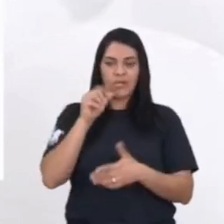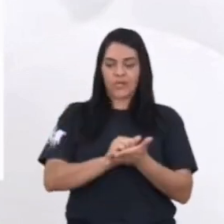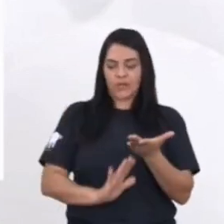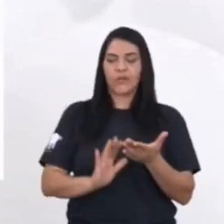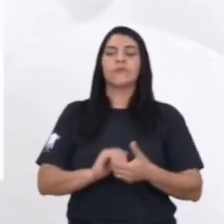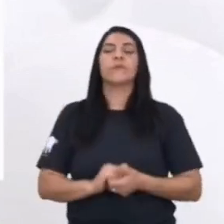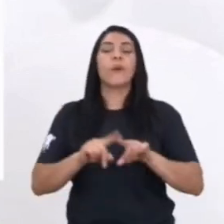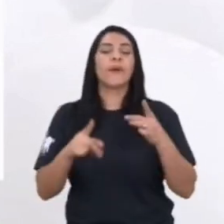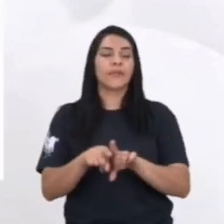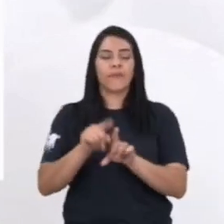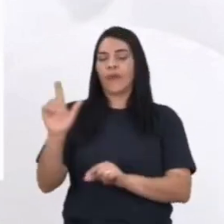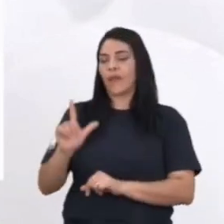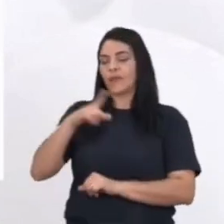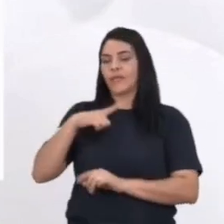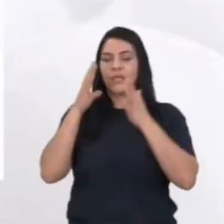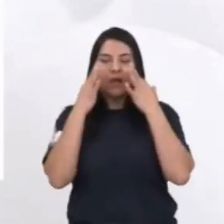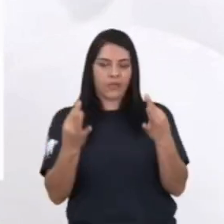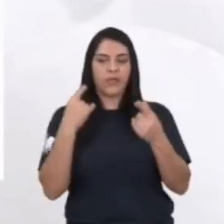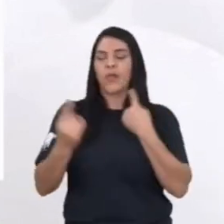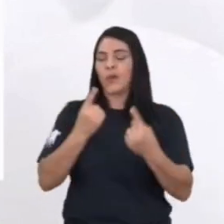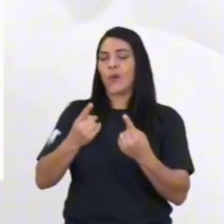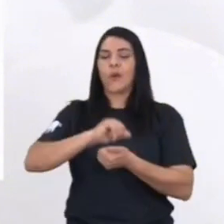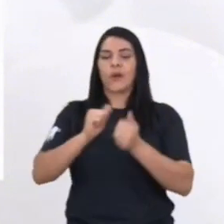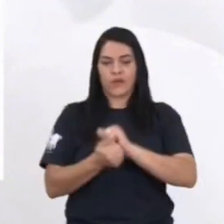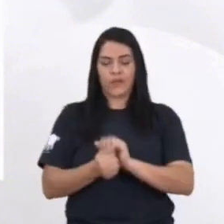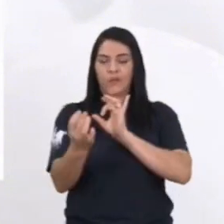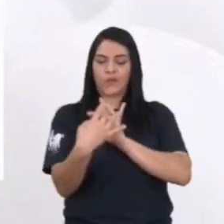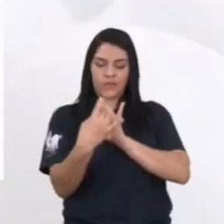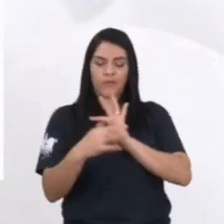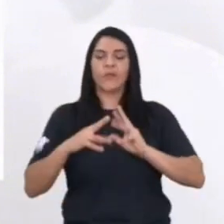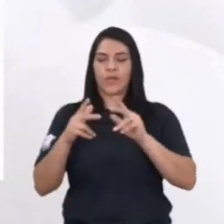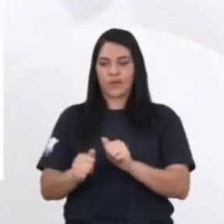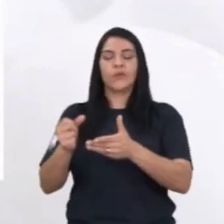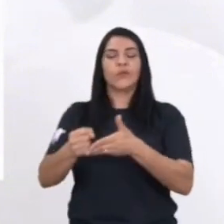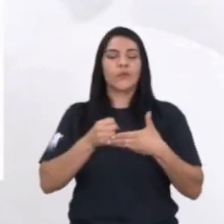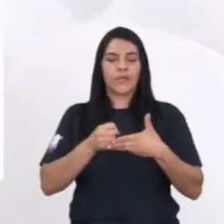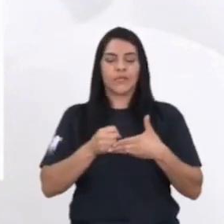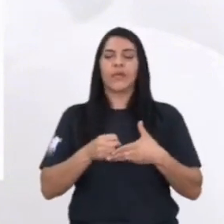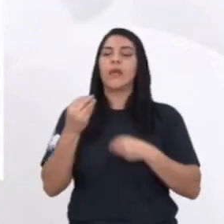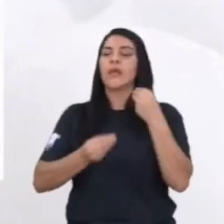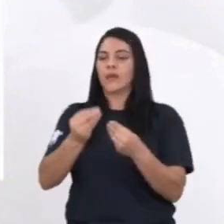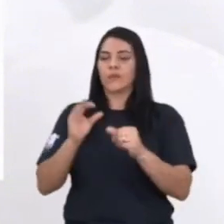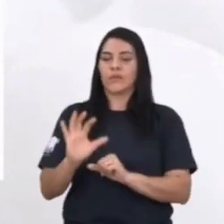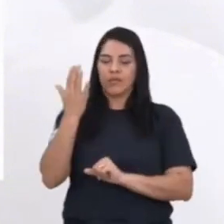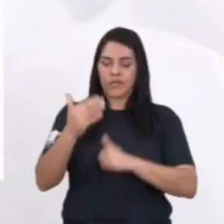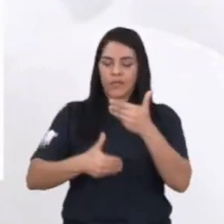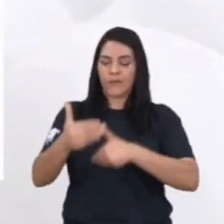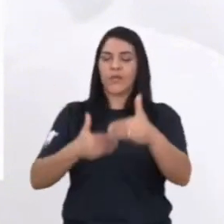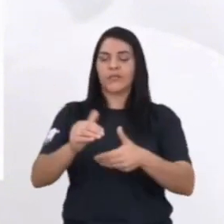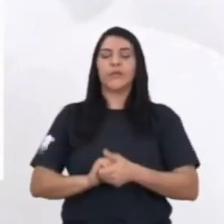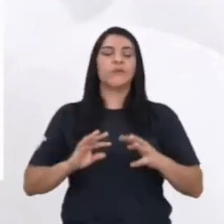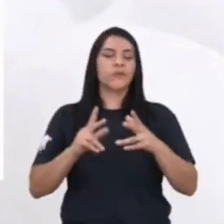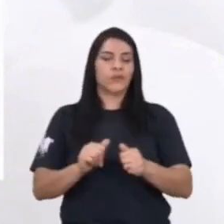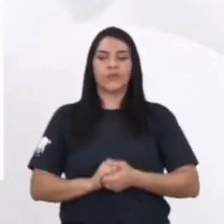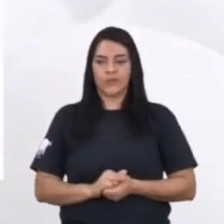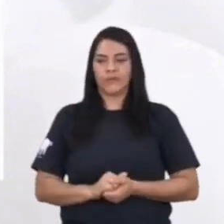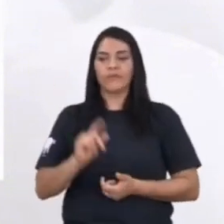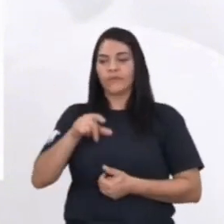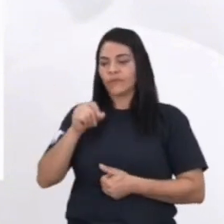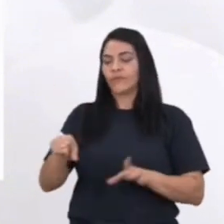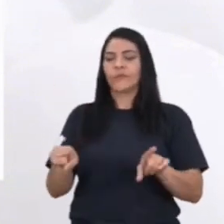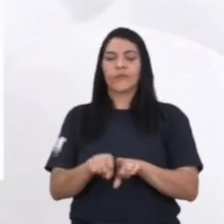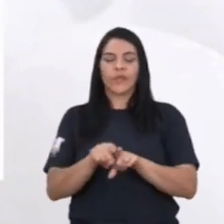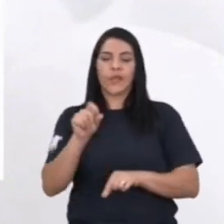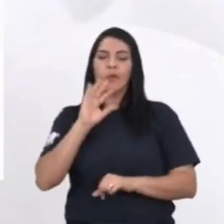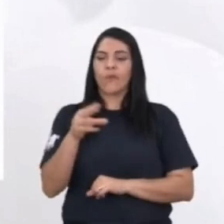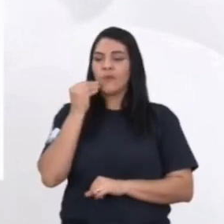dele, mas, obviamente, tendo esse cuidado de qual é a qualidade desse feedback que o assistente está trazendo, né, e como que tá esse processo de correção desses itens. Então, é também